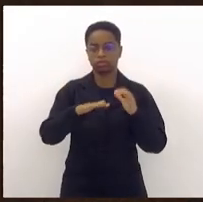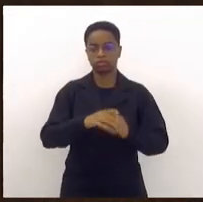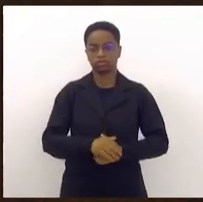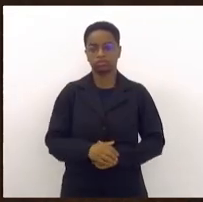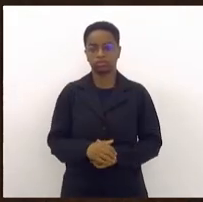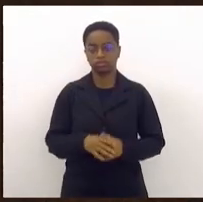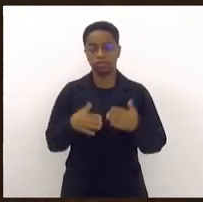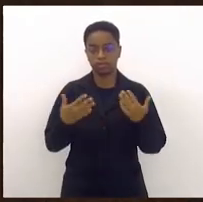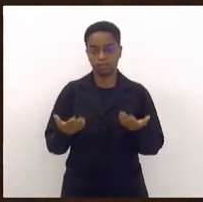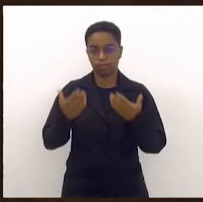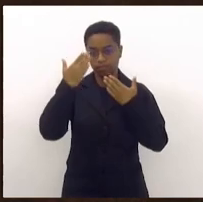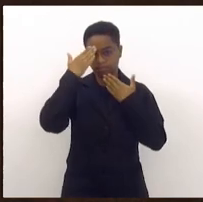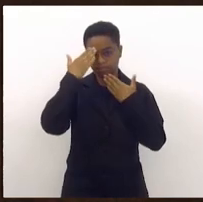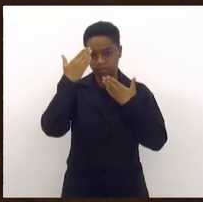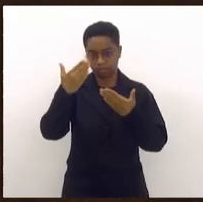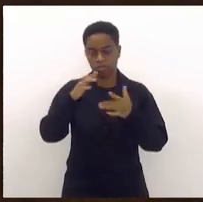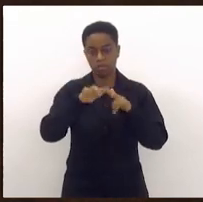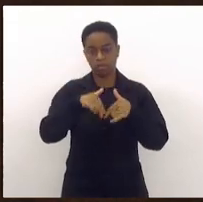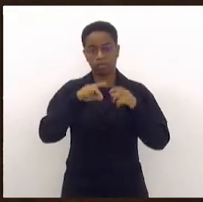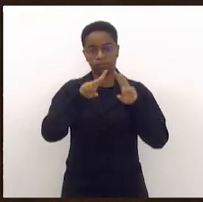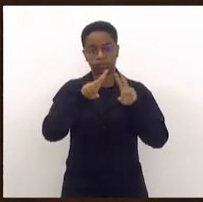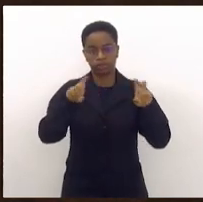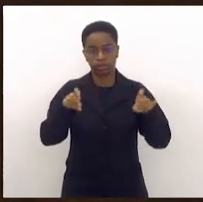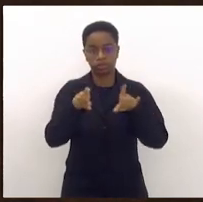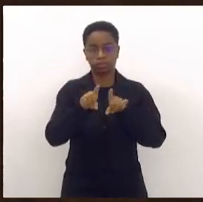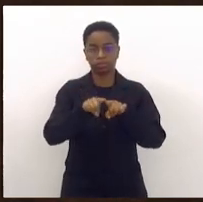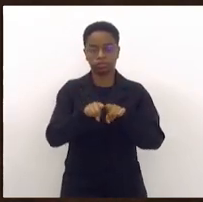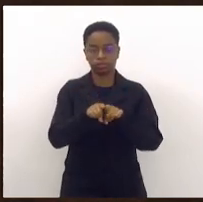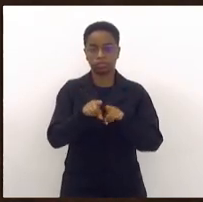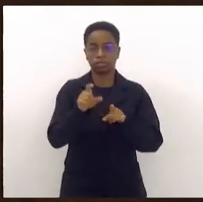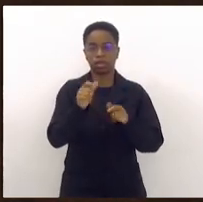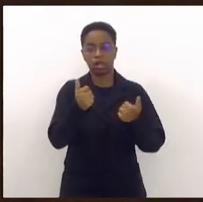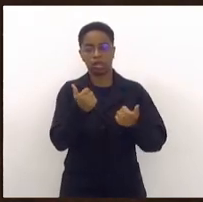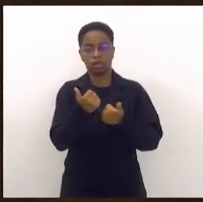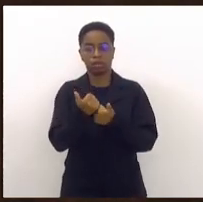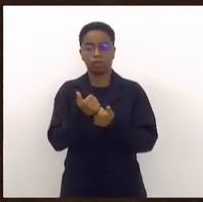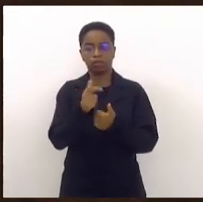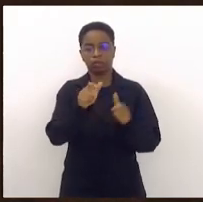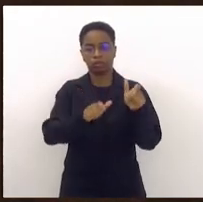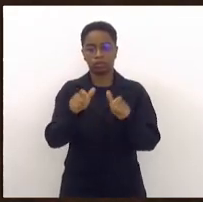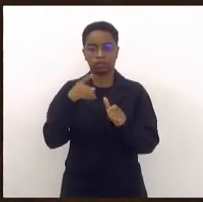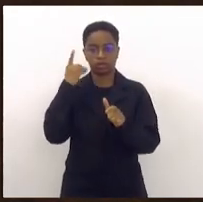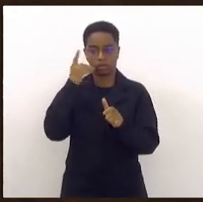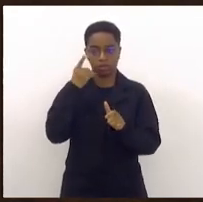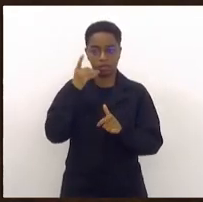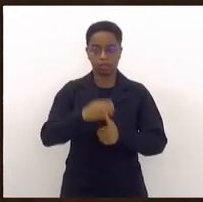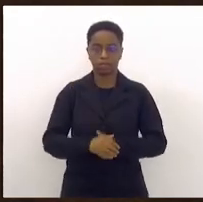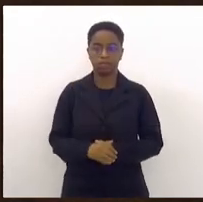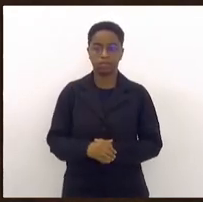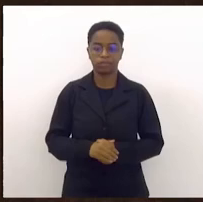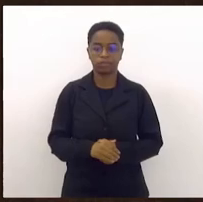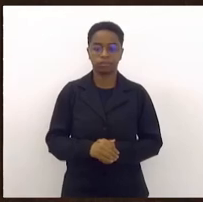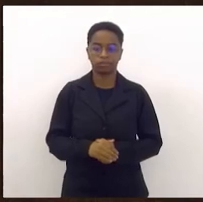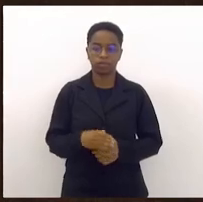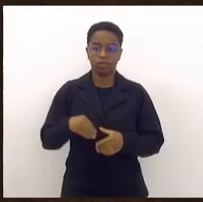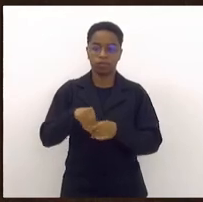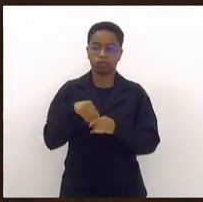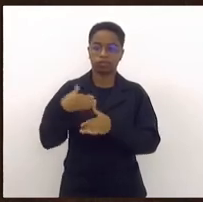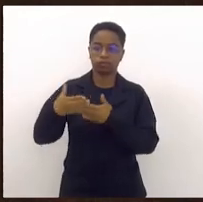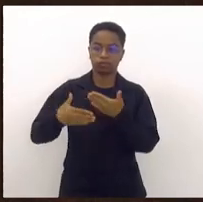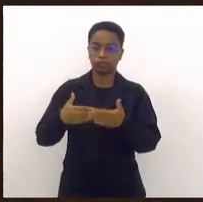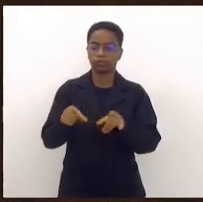agradecer pelo tema aqui, pelo apoio dos demais colegas, a esse processo